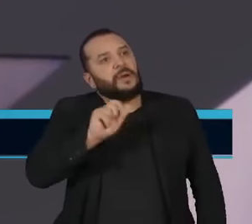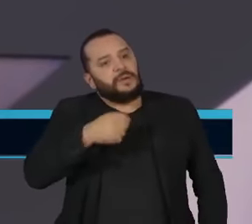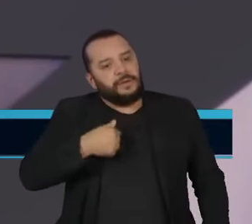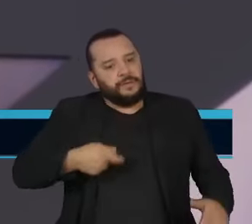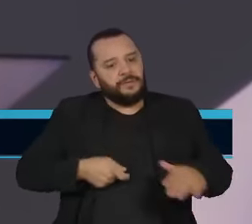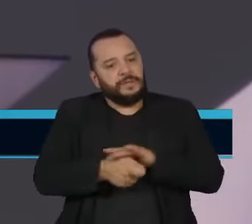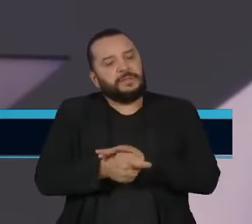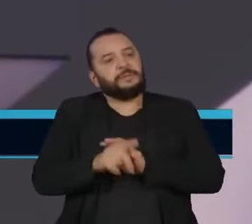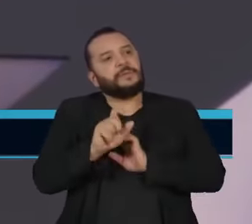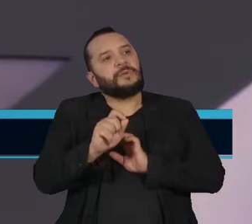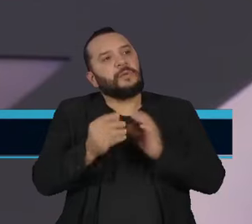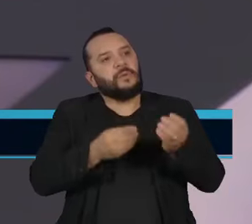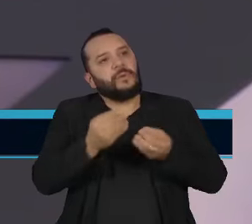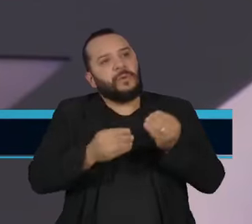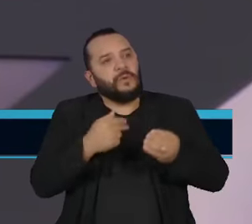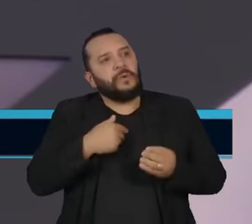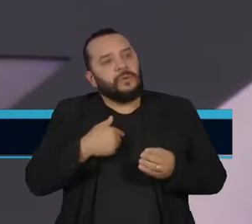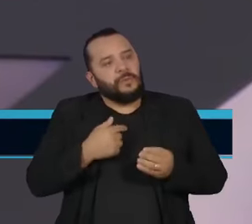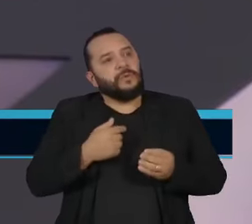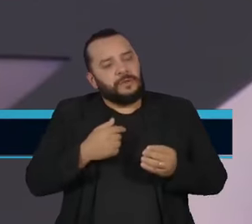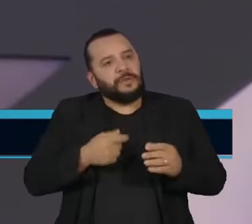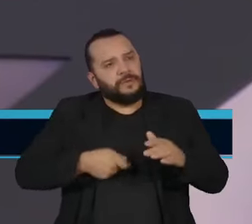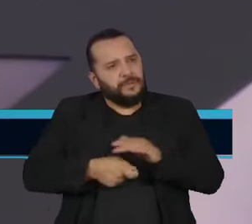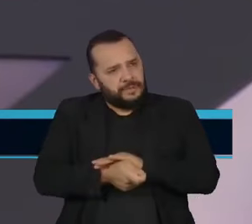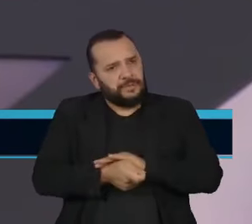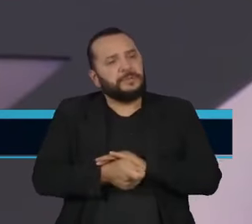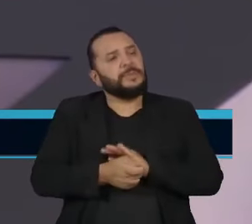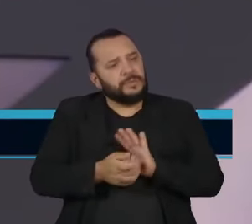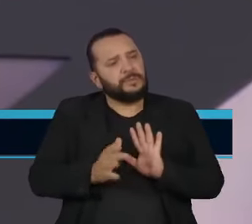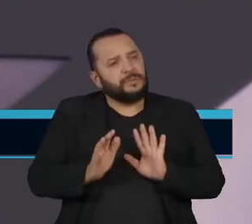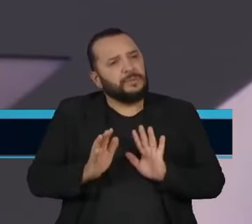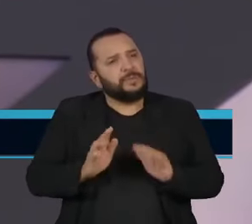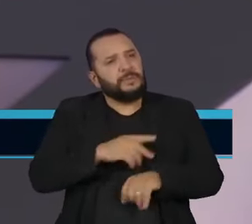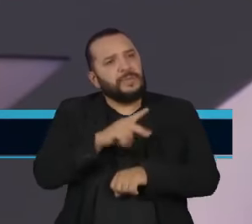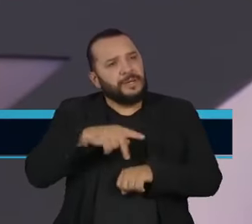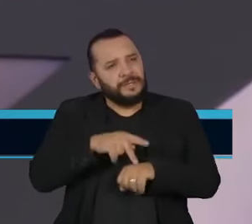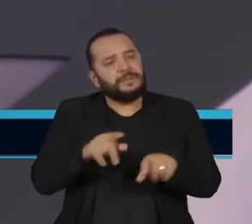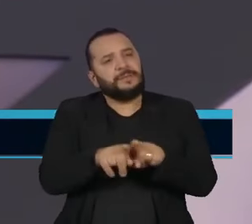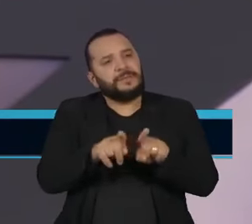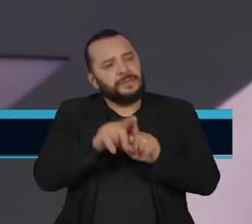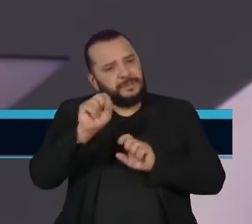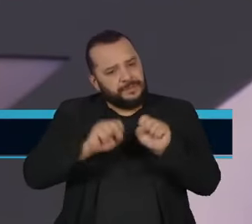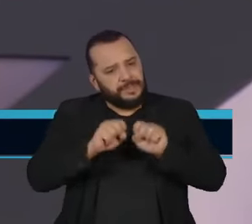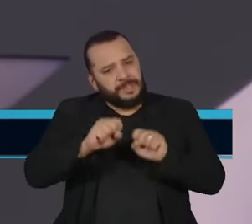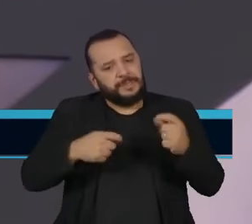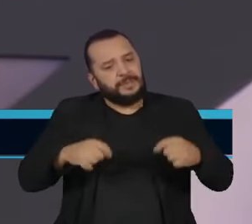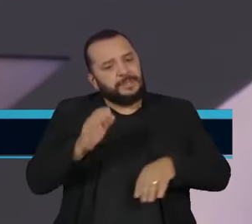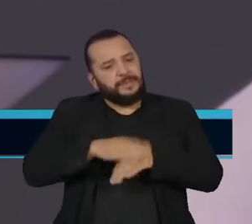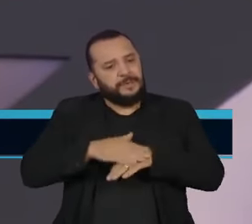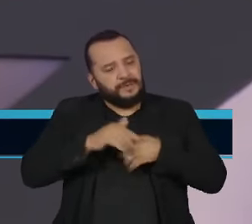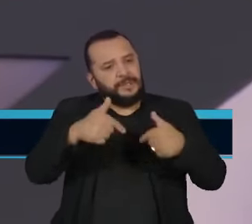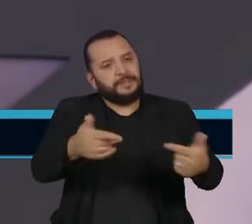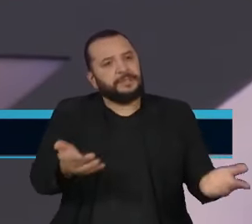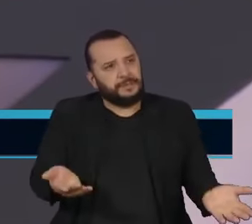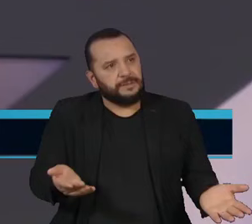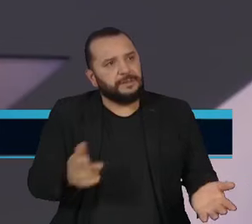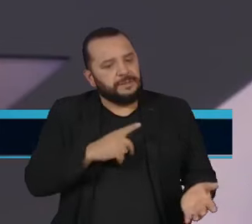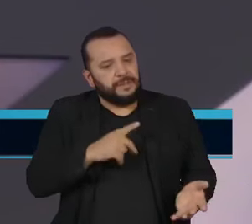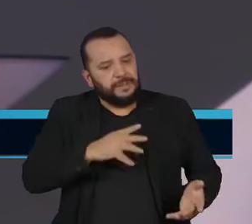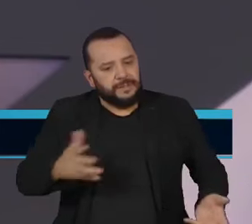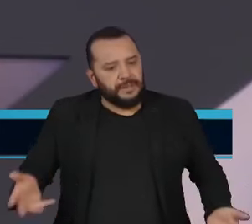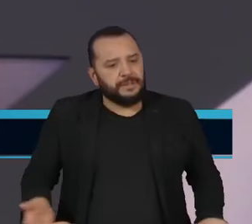financiamento, um redirecionamento dos investimentos que os países, as empresas têm que fazer. Então, você gera